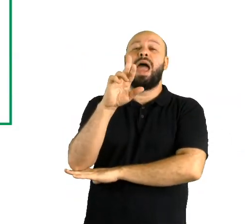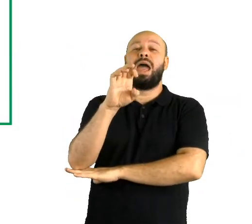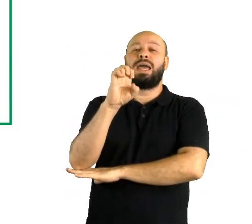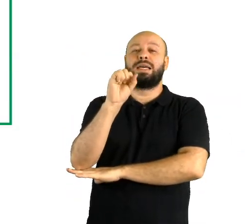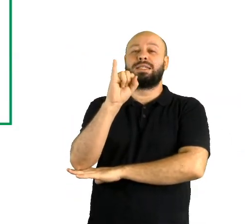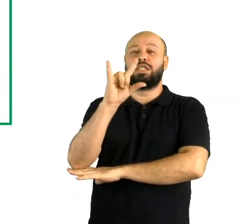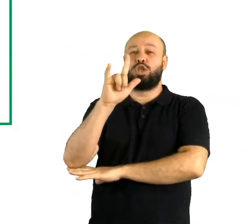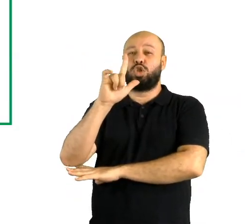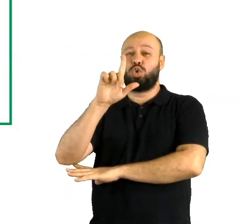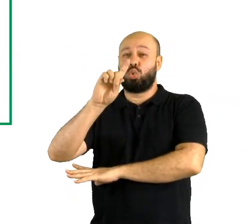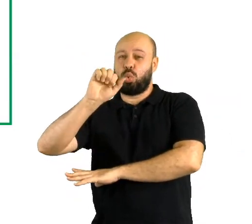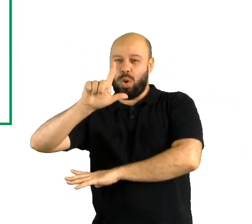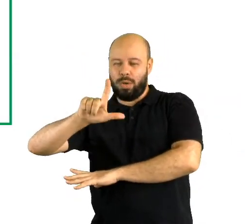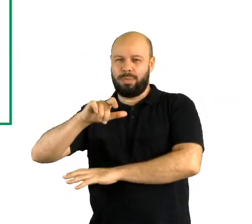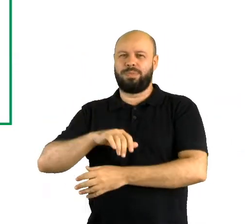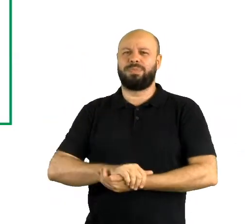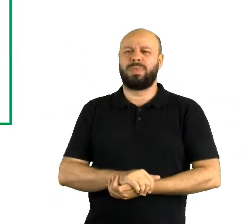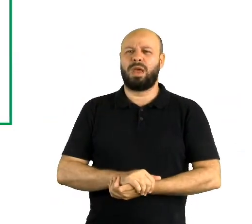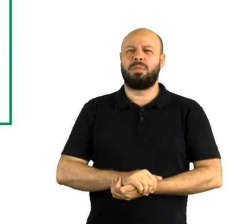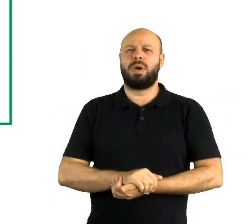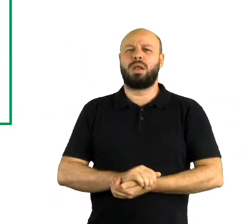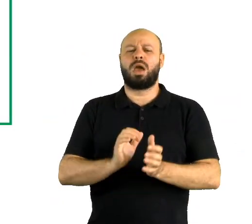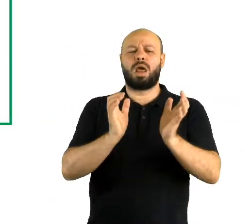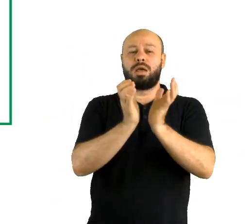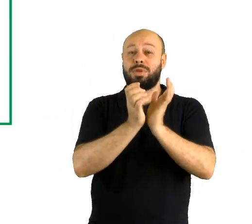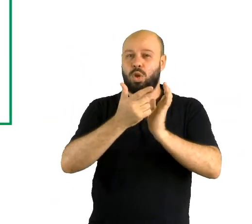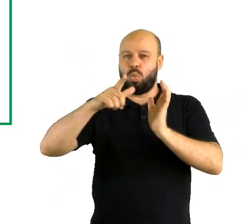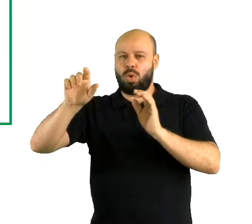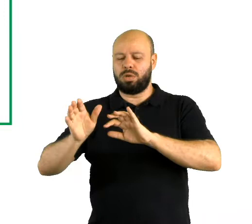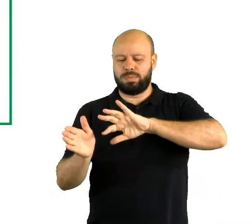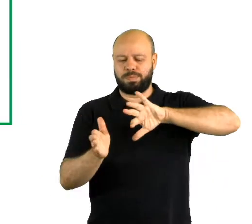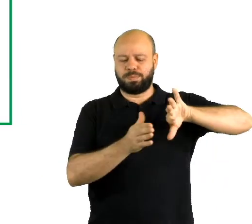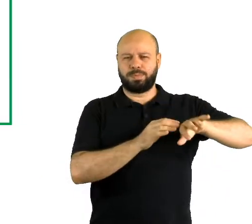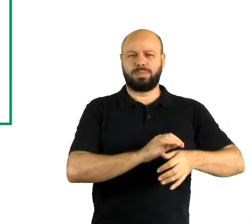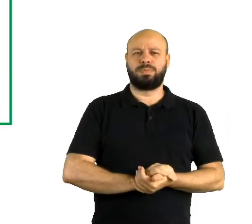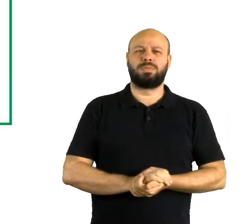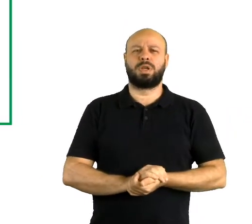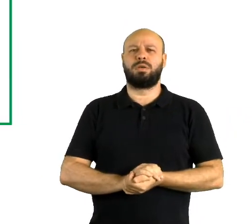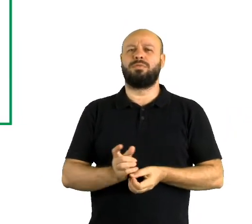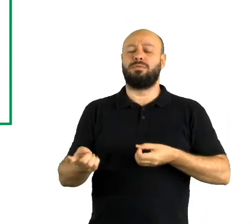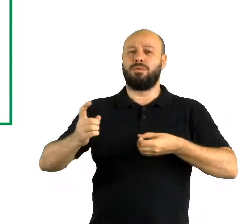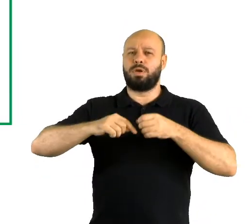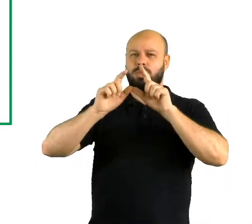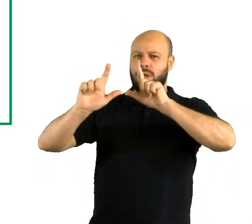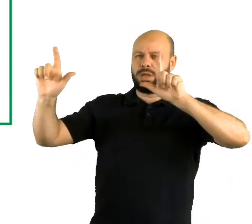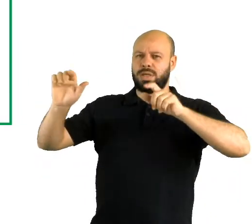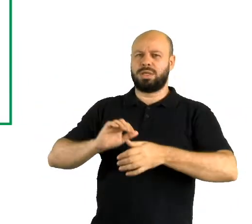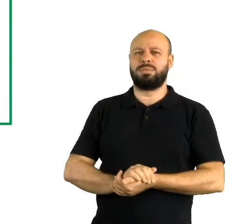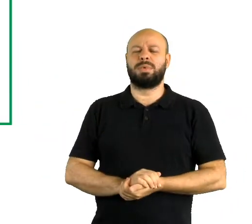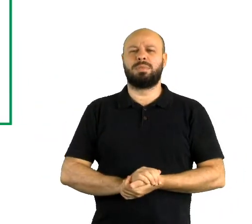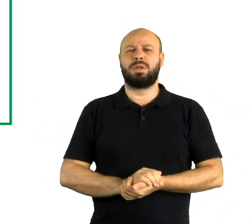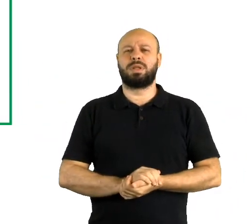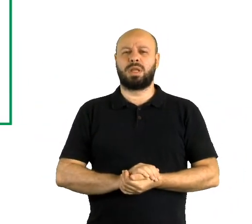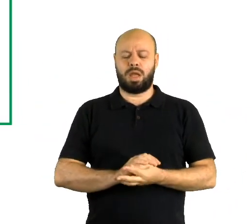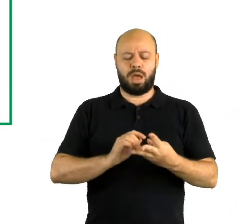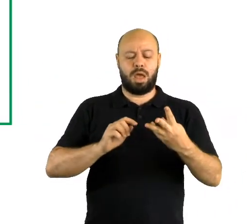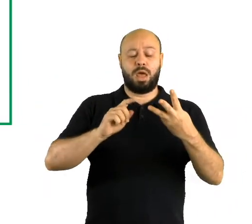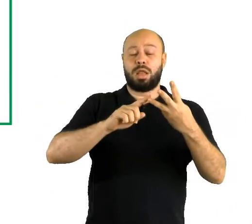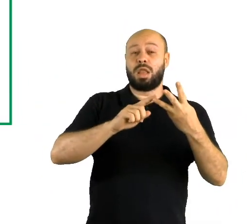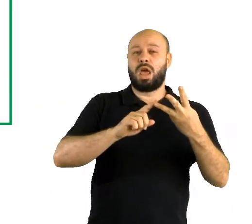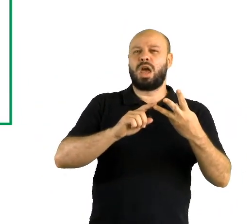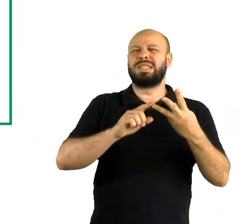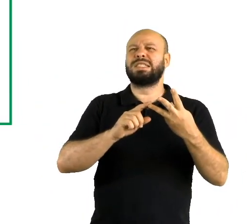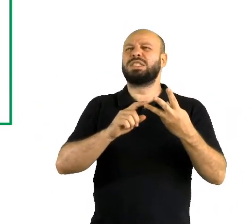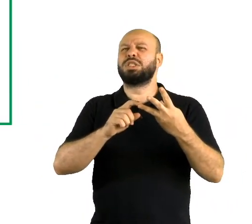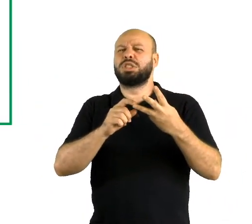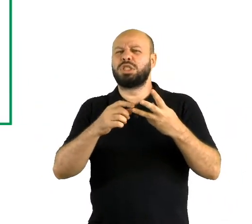né? Outro tipo de classificação, volta o slide aí para nós. Outro tipo de classificação é quanto tipo de folha. Quanto